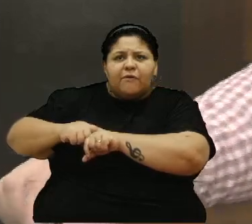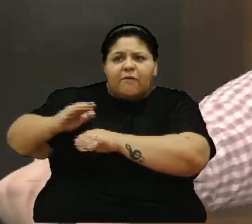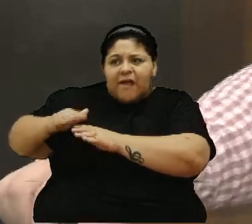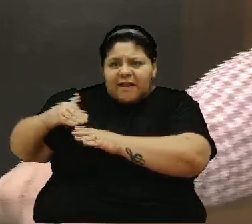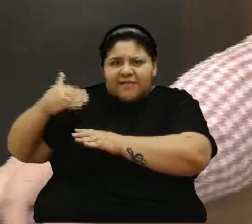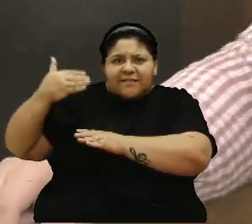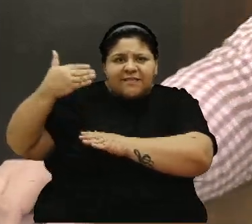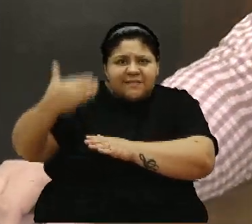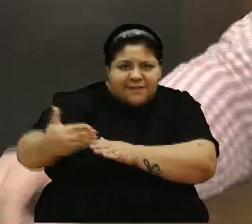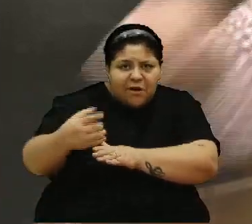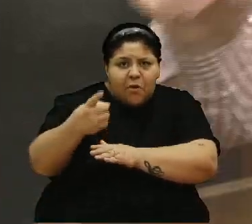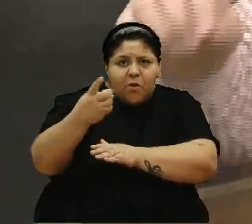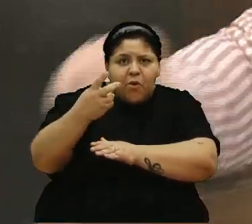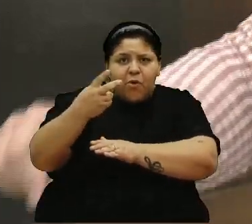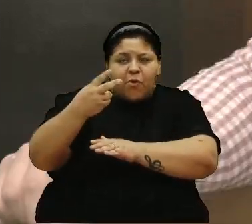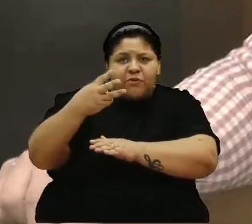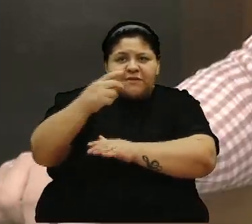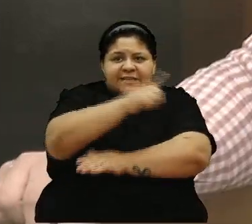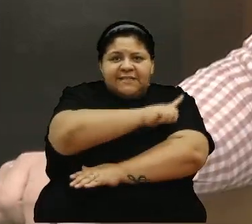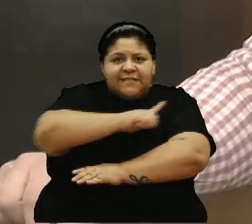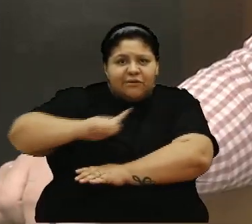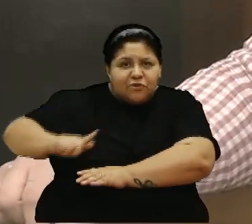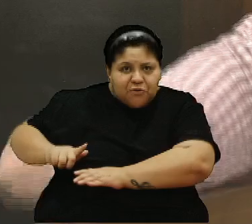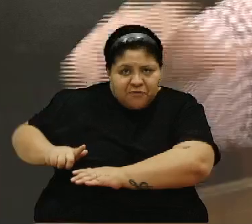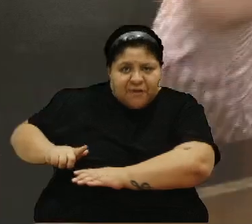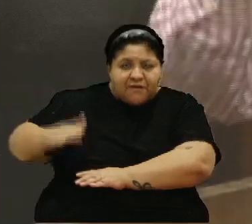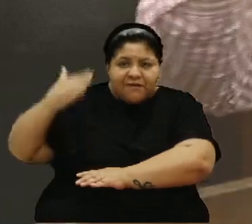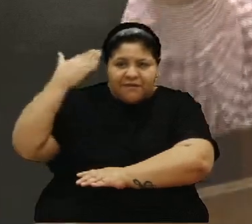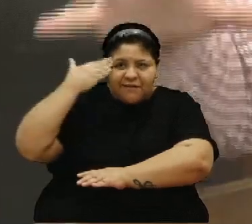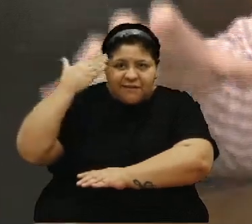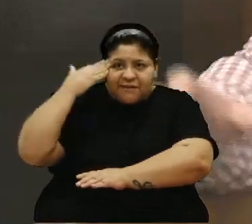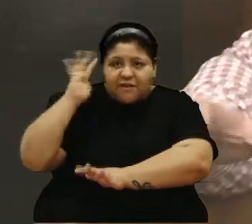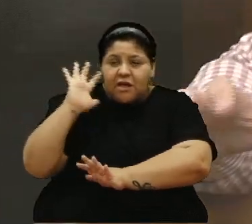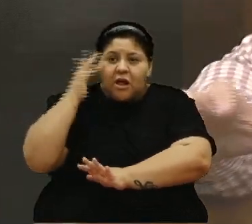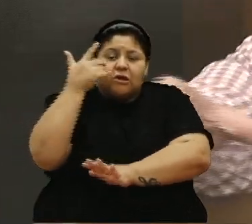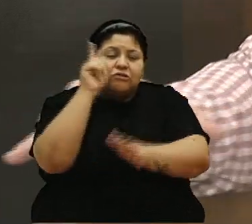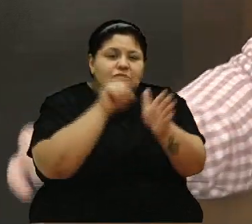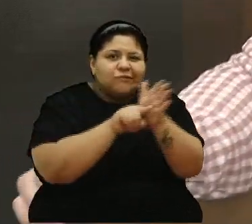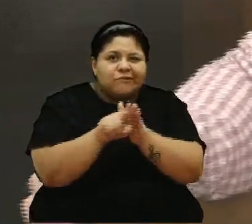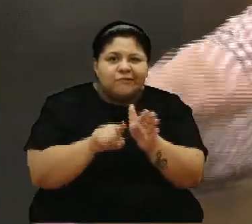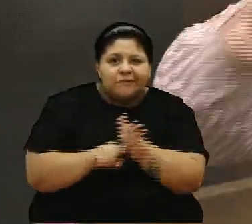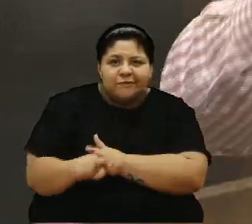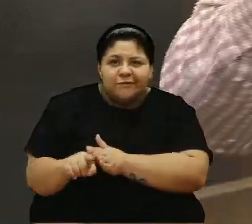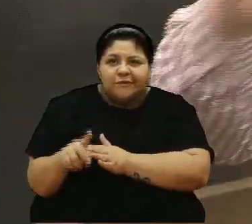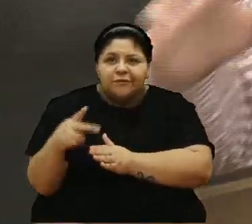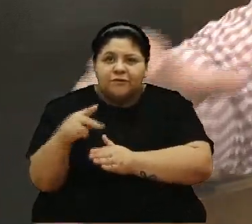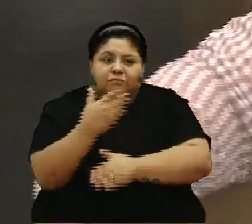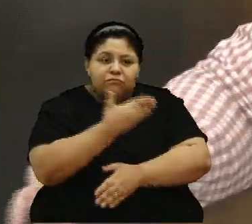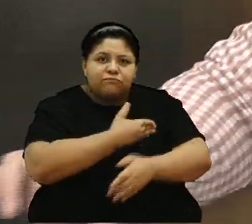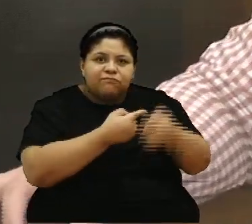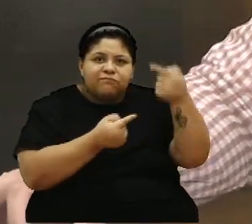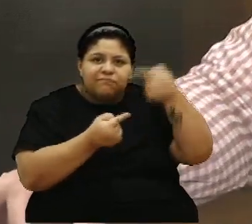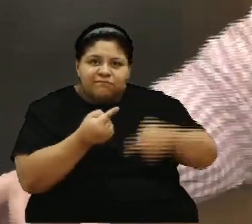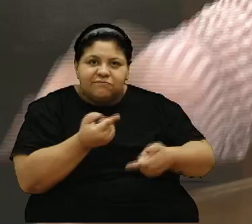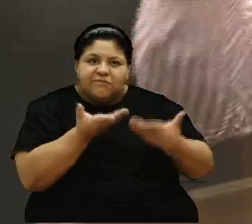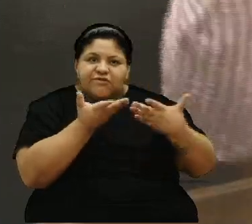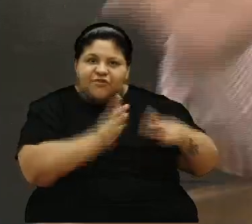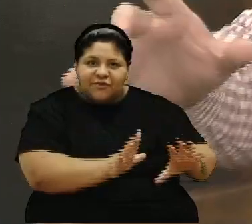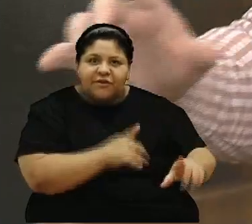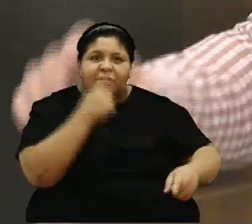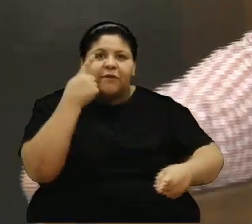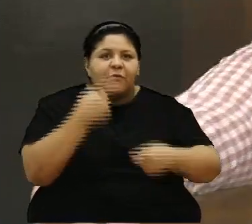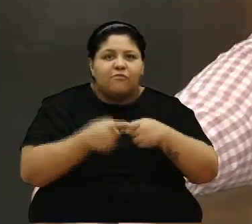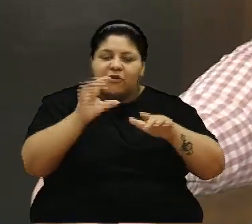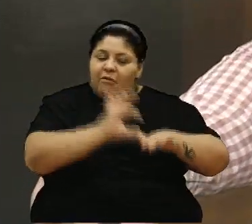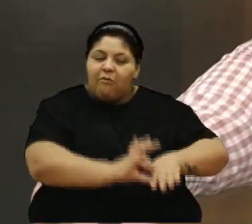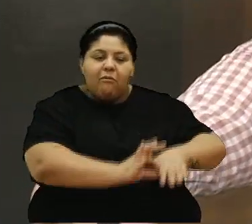ficou lá em cima do governo federal e resolveu investigar os seus inimigos, resolveu investigar os seus adversários, porque ele é o